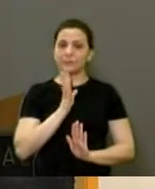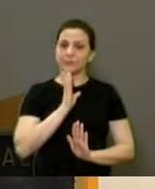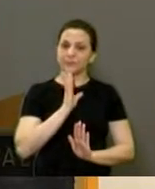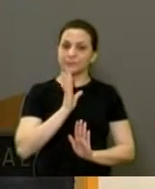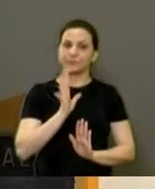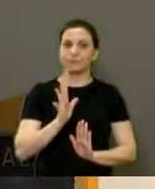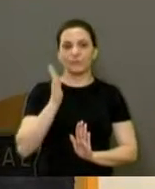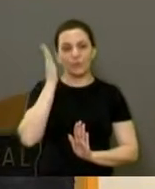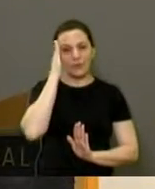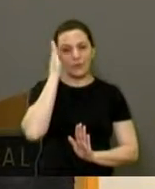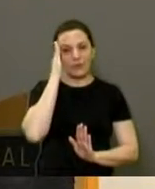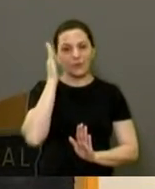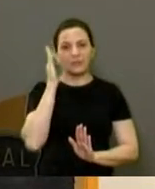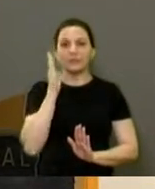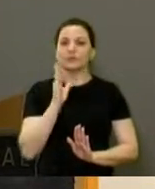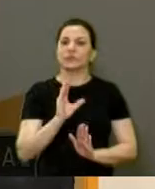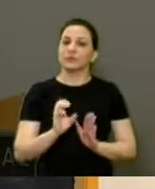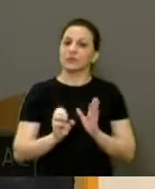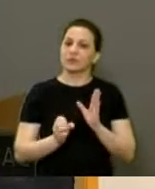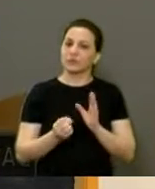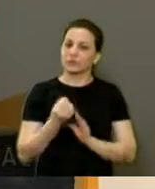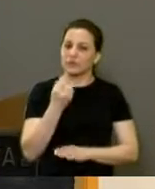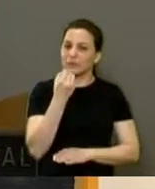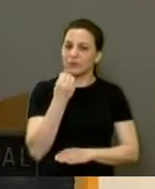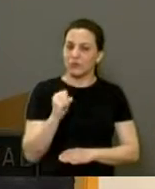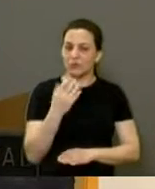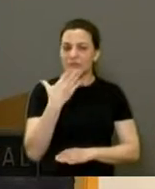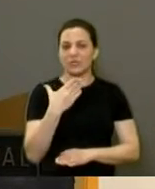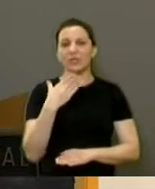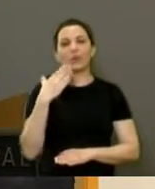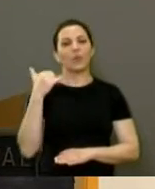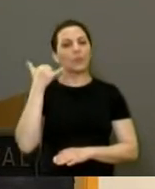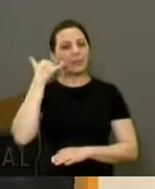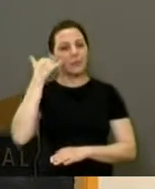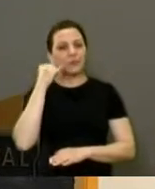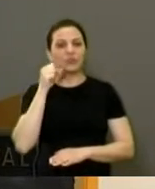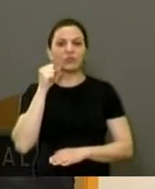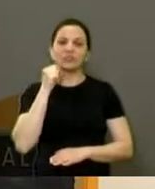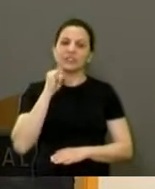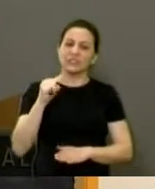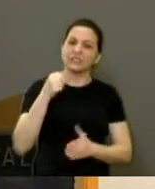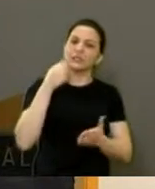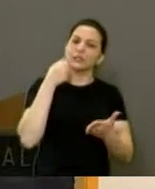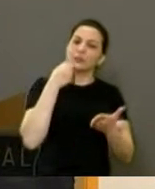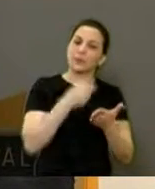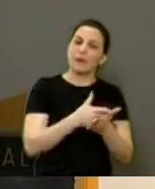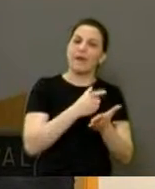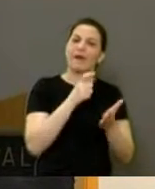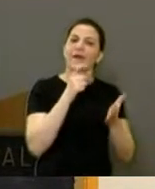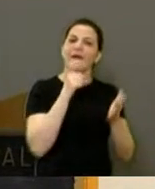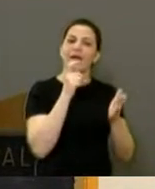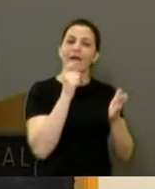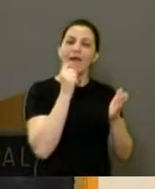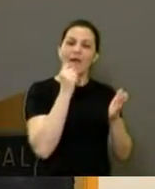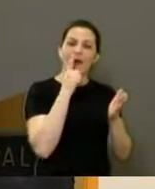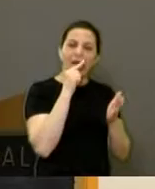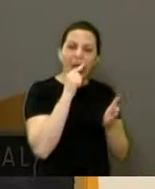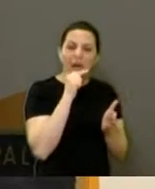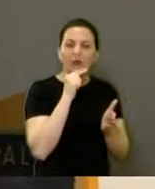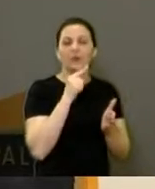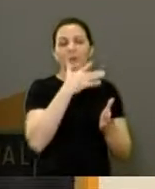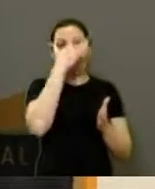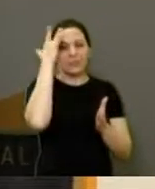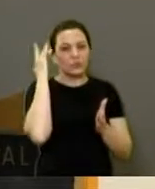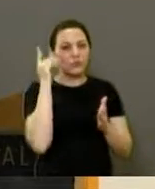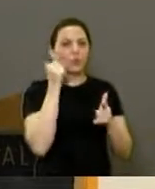vi isso acontecer, por exemplo, na Telesp, se alguém não paga a água e tem um contrato, o inquilino, enquanto o inquilino está dentro